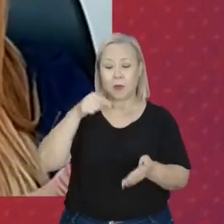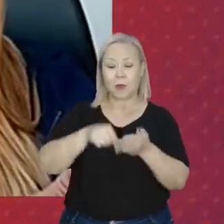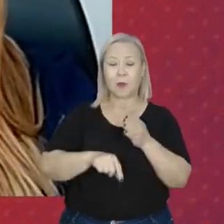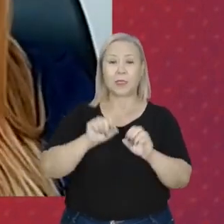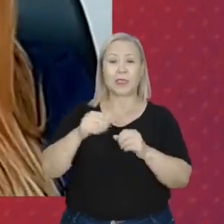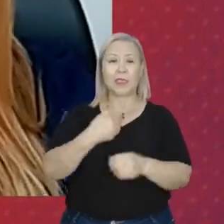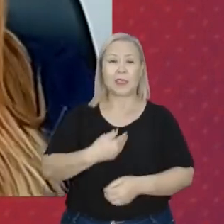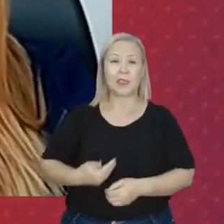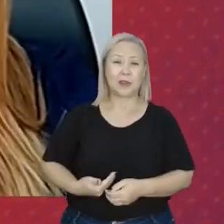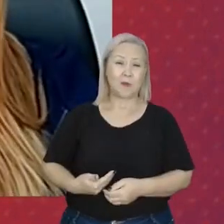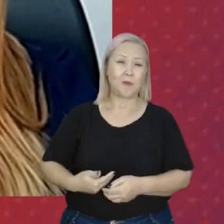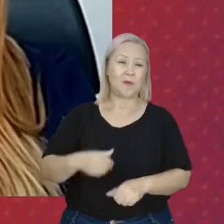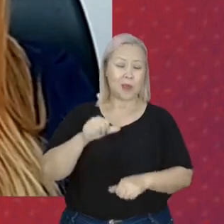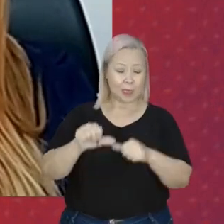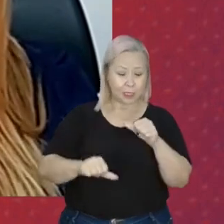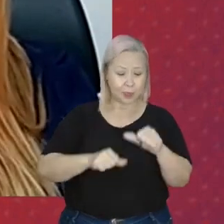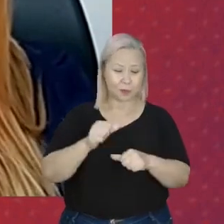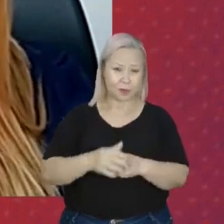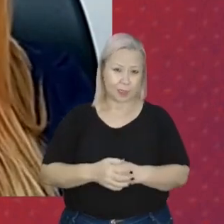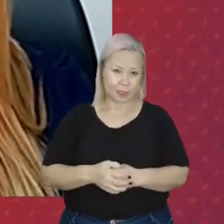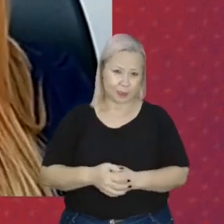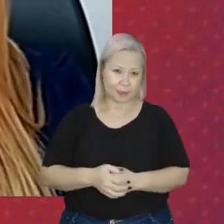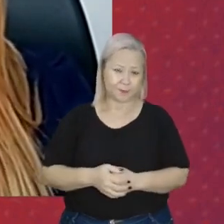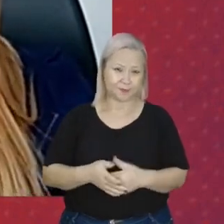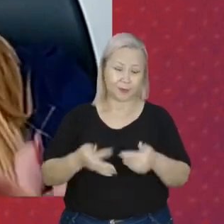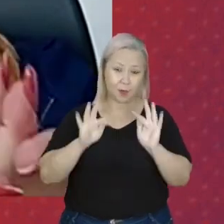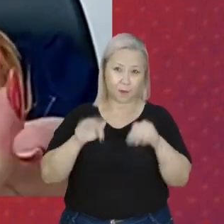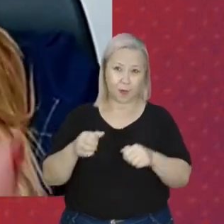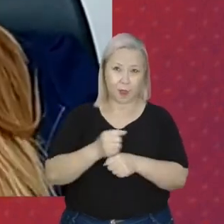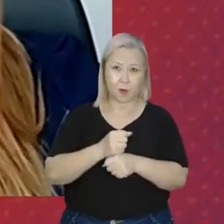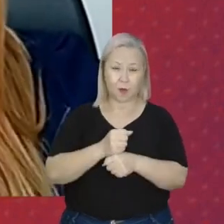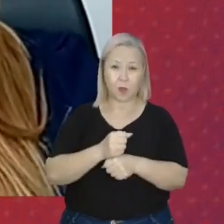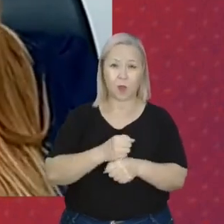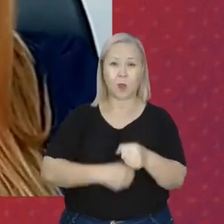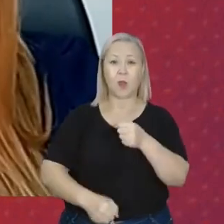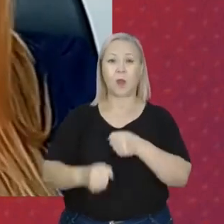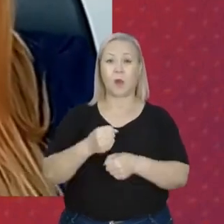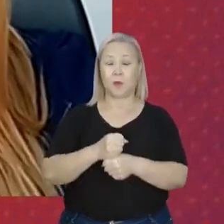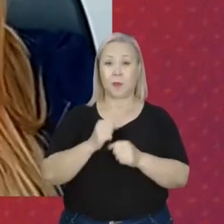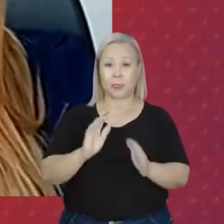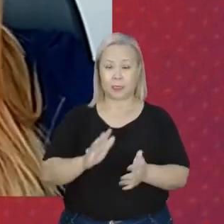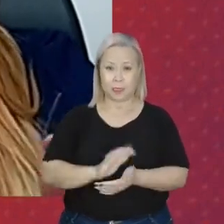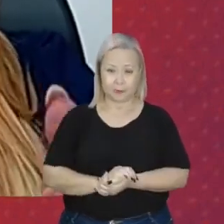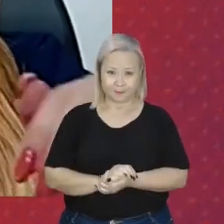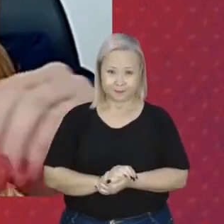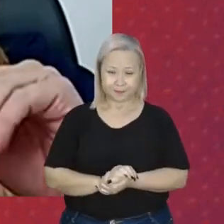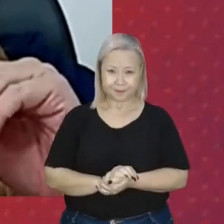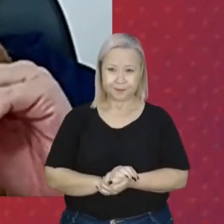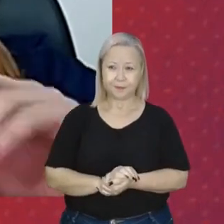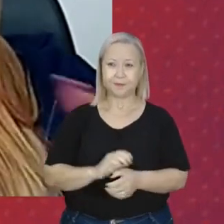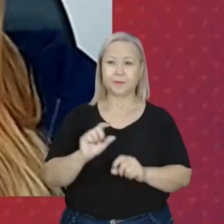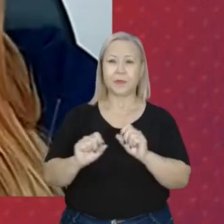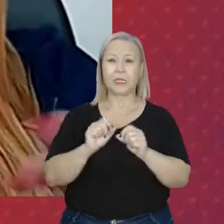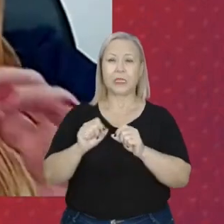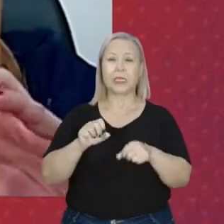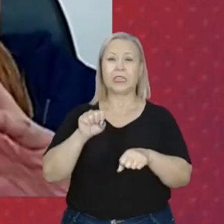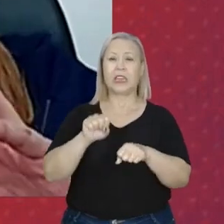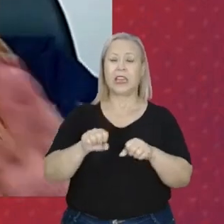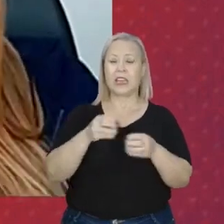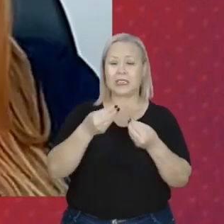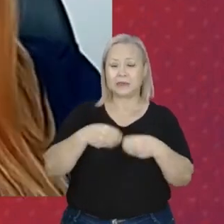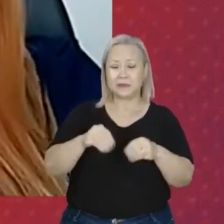governo de transição, né, que nós vivenciamos no final do ano passado, já nos demonstrava, né, que é um desmonte,